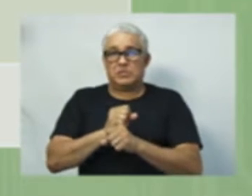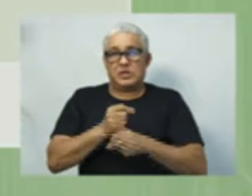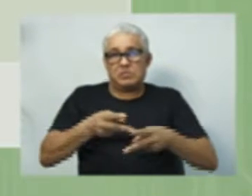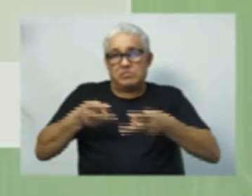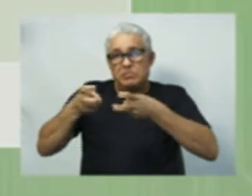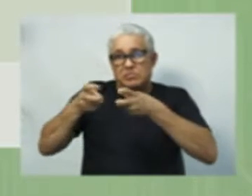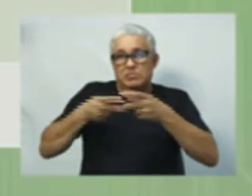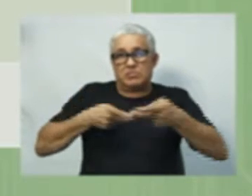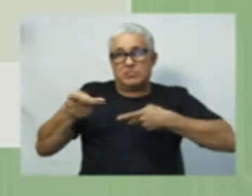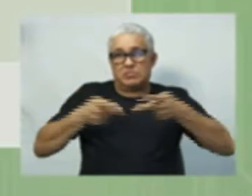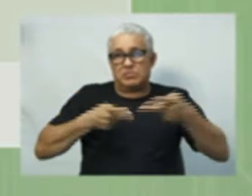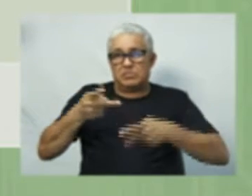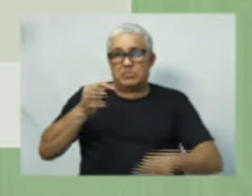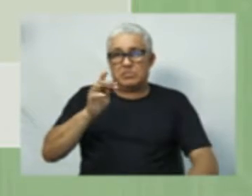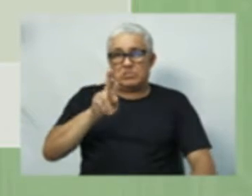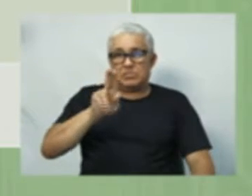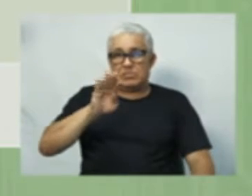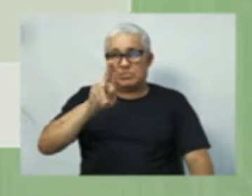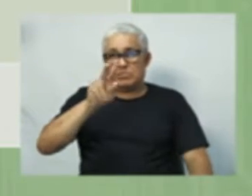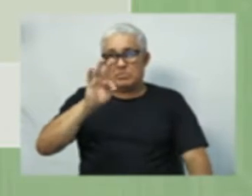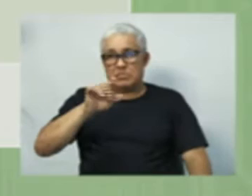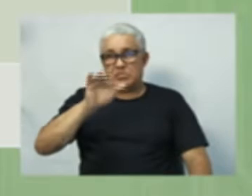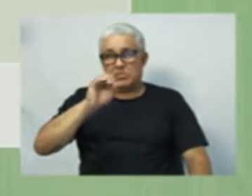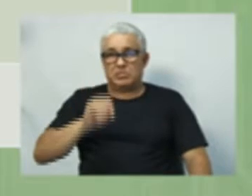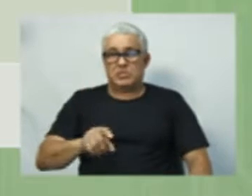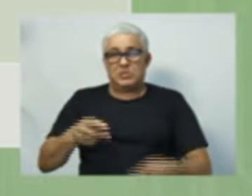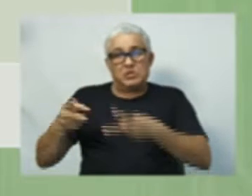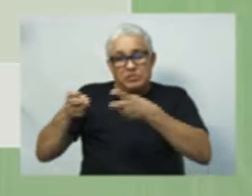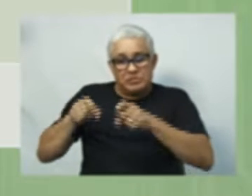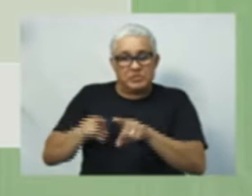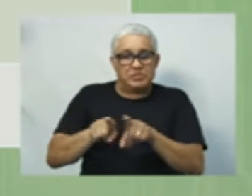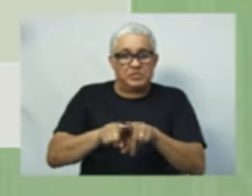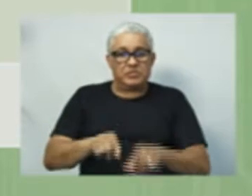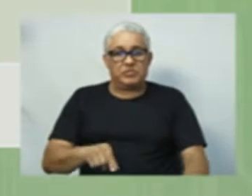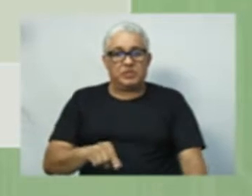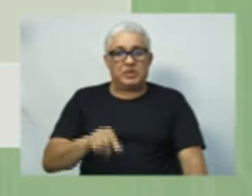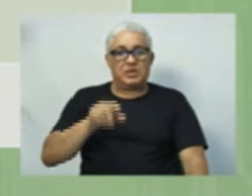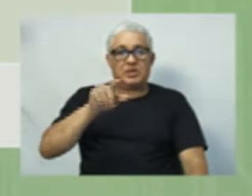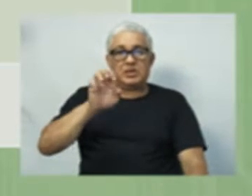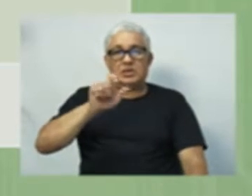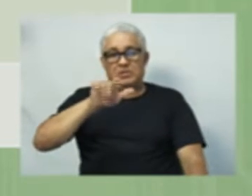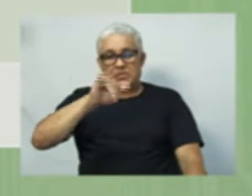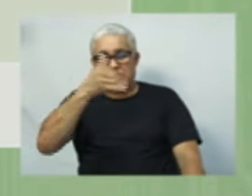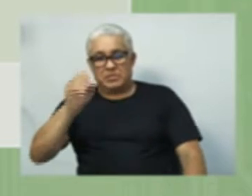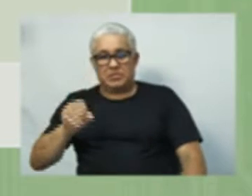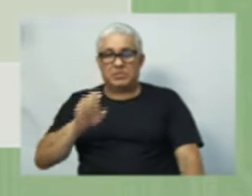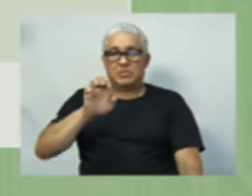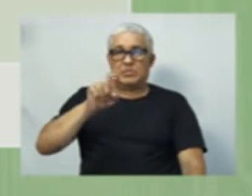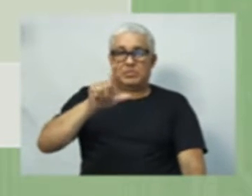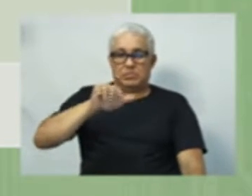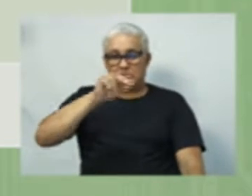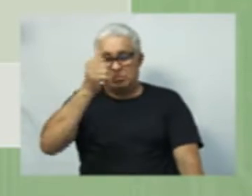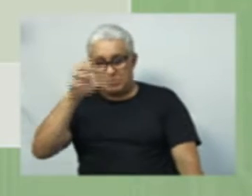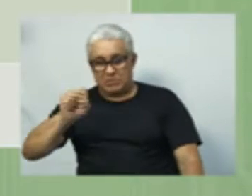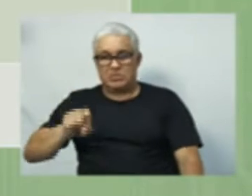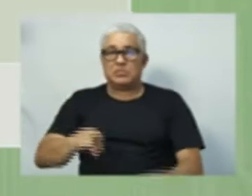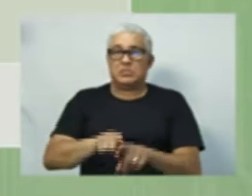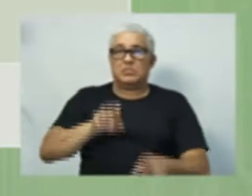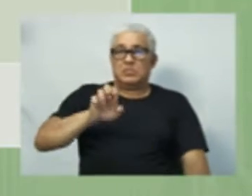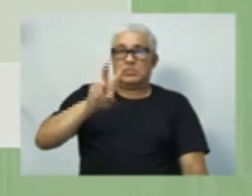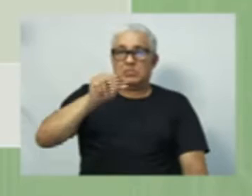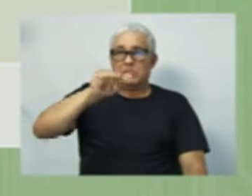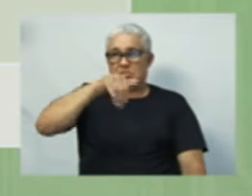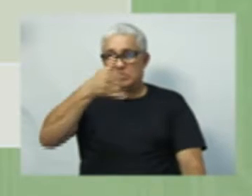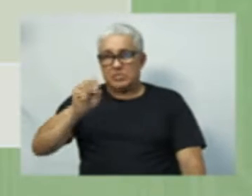planejamento tributário e distinguir elisão, elusão e evasão tributária. Teremos também, a partir da